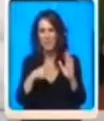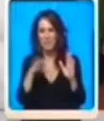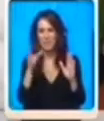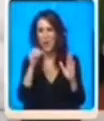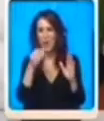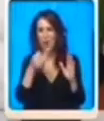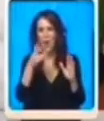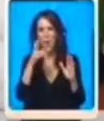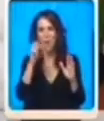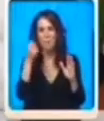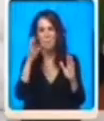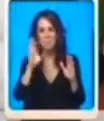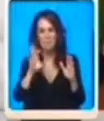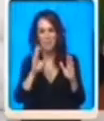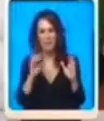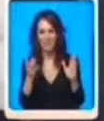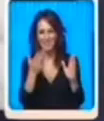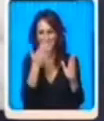Acontece.